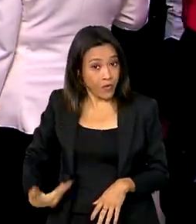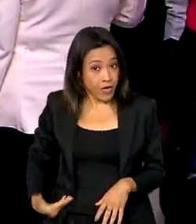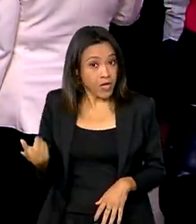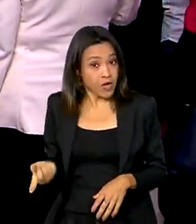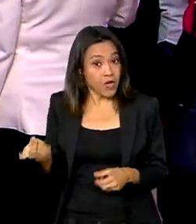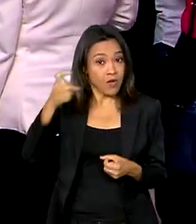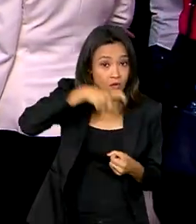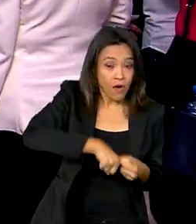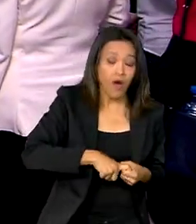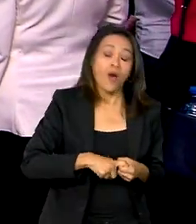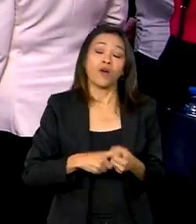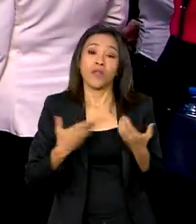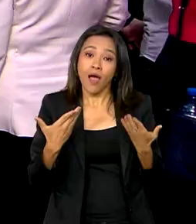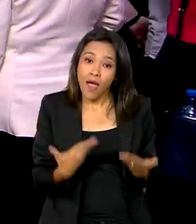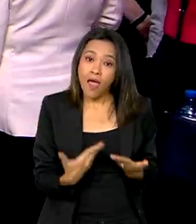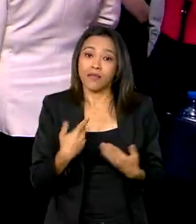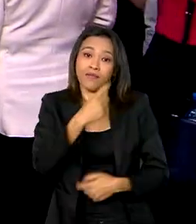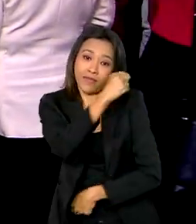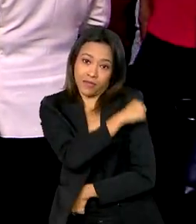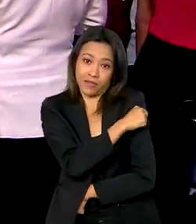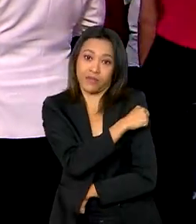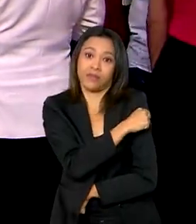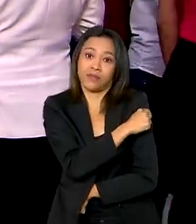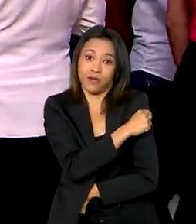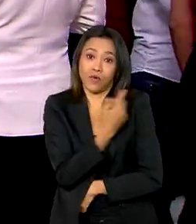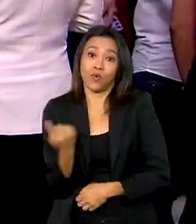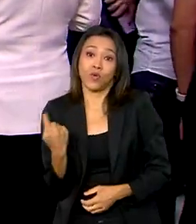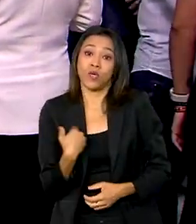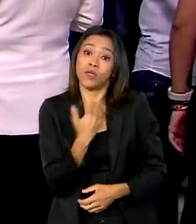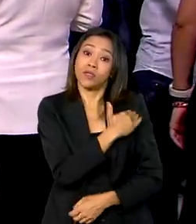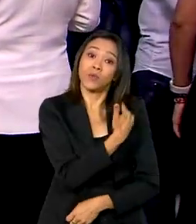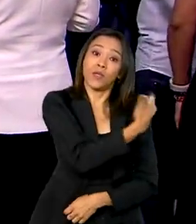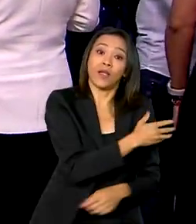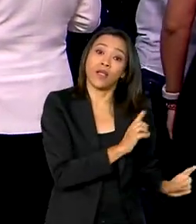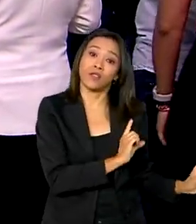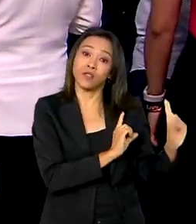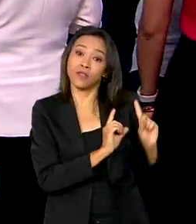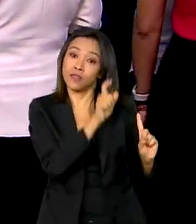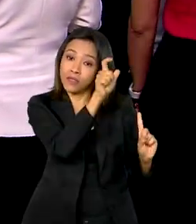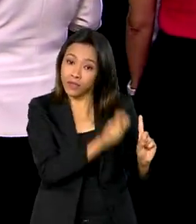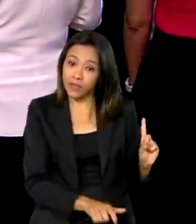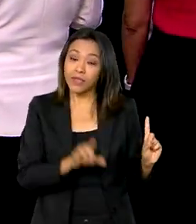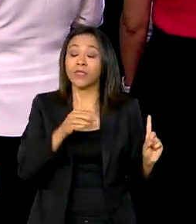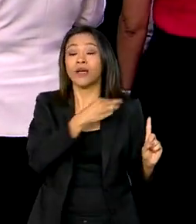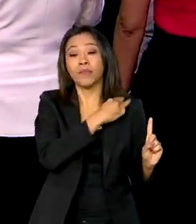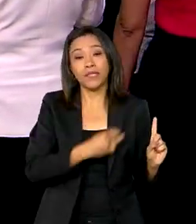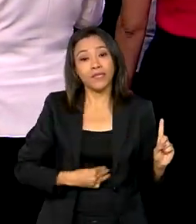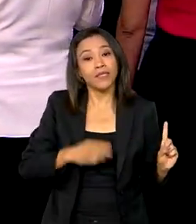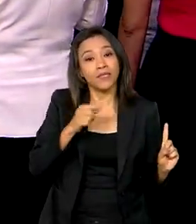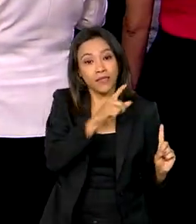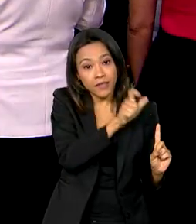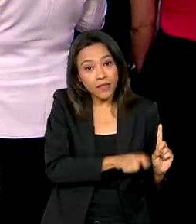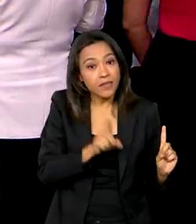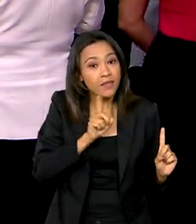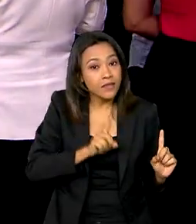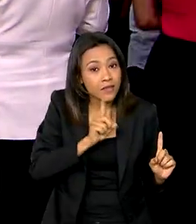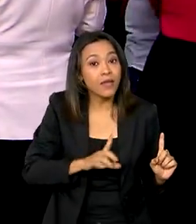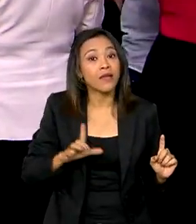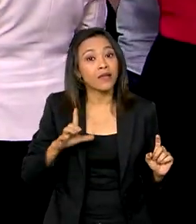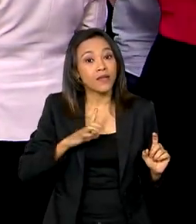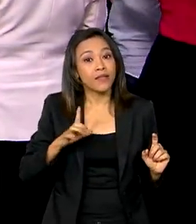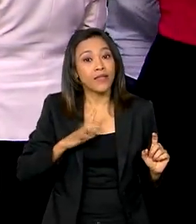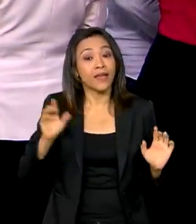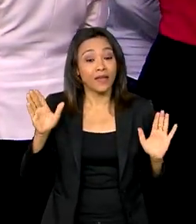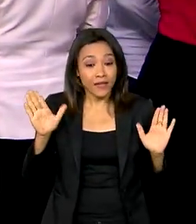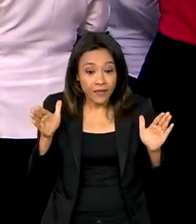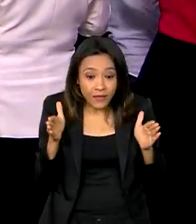esse processo de vacinação, uma ministra que tem como fundamento principal o teor